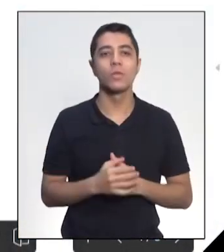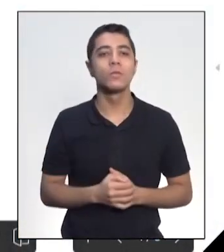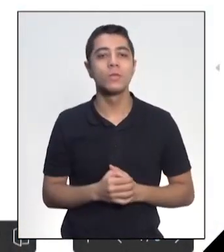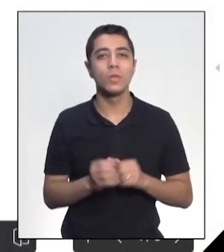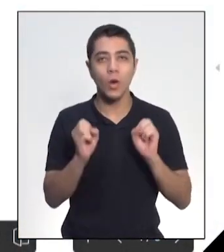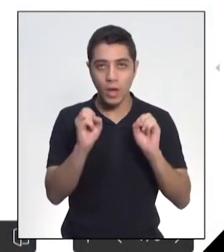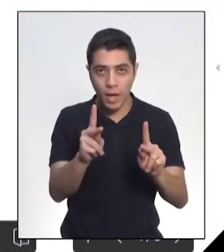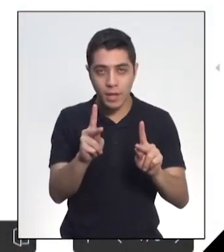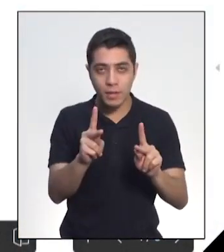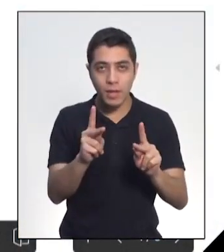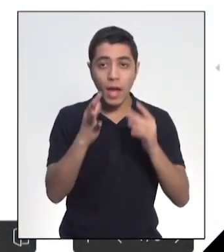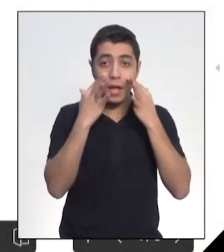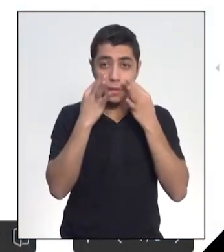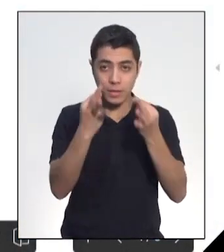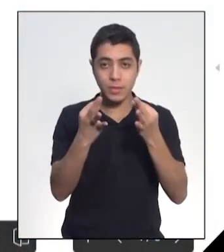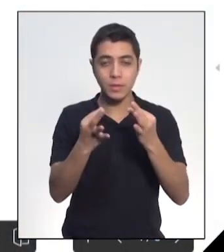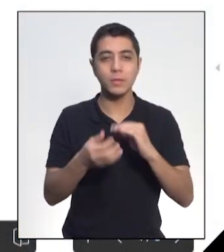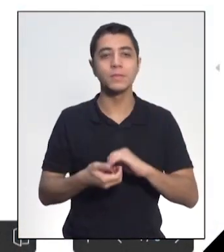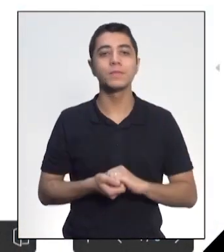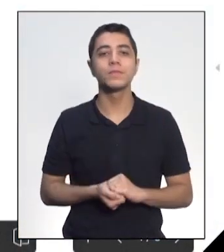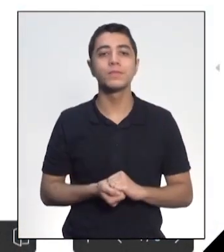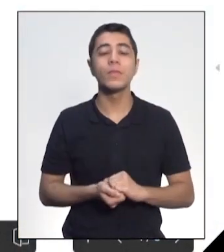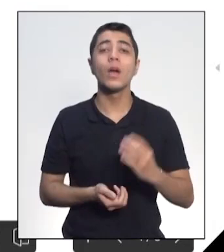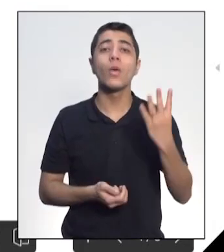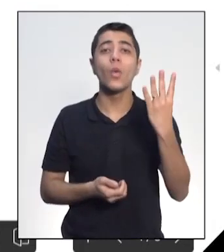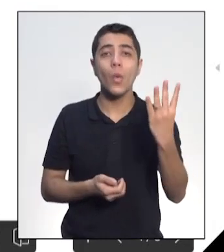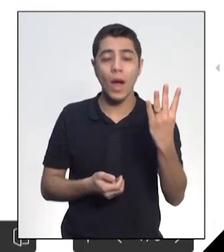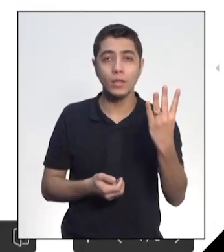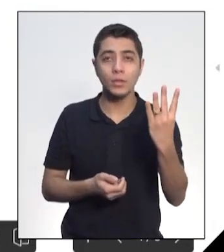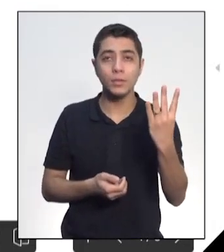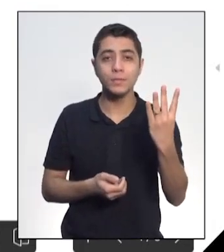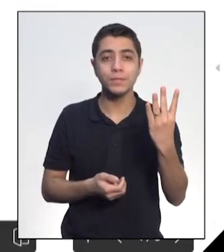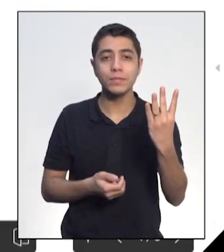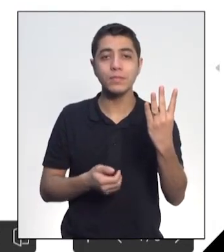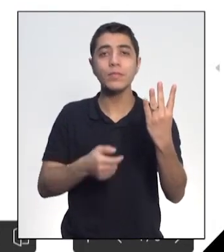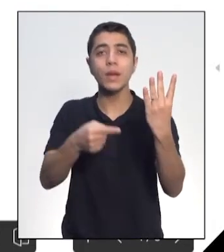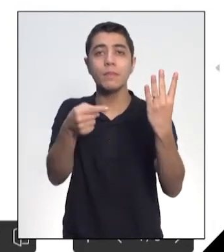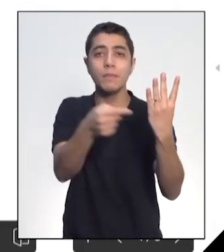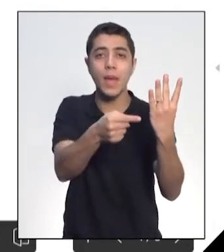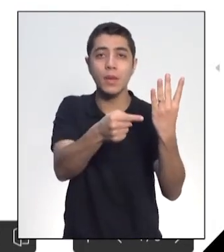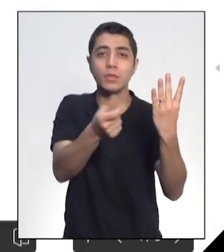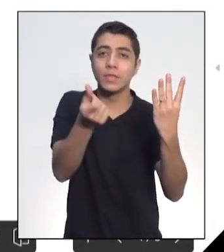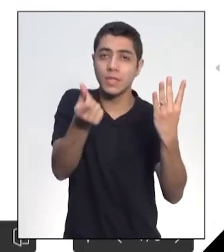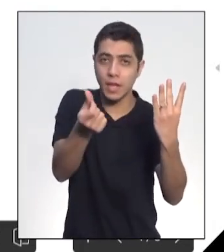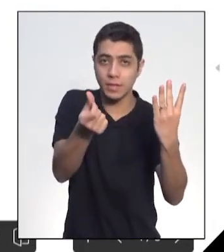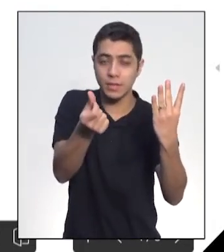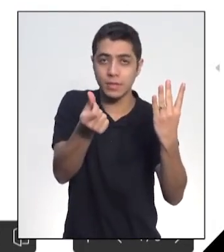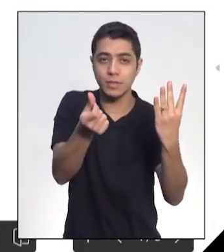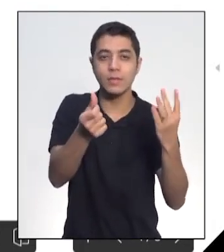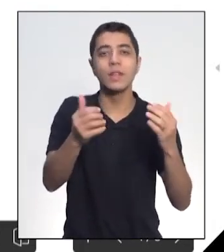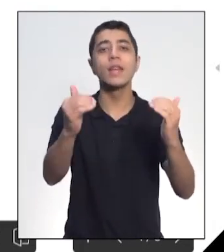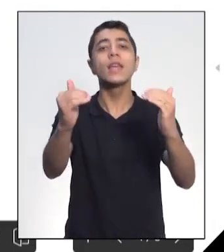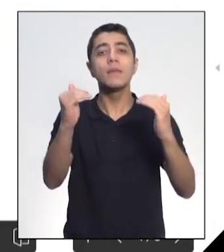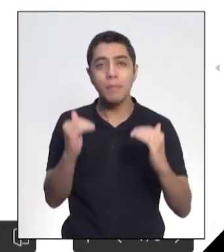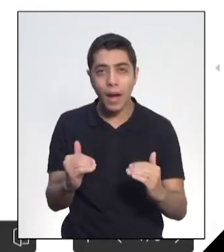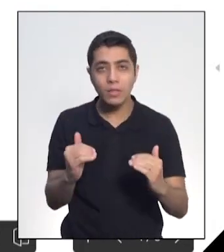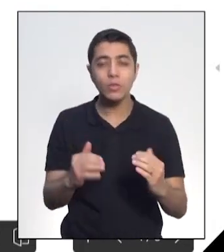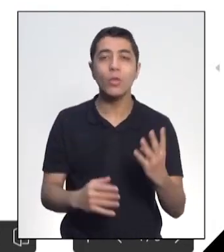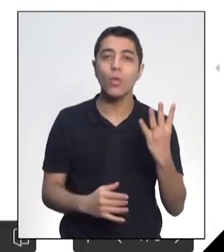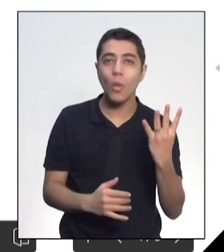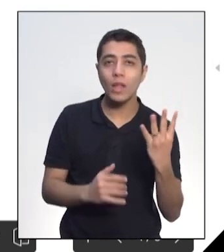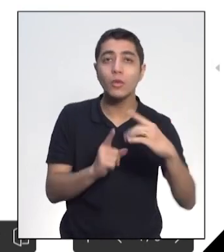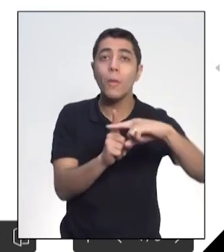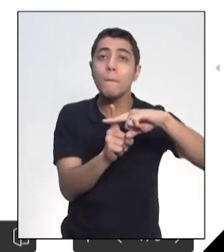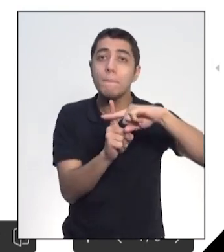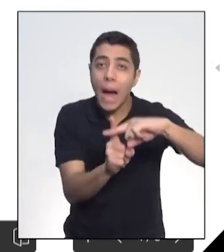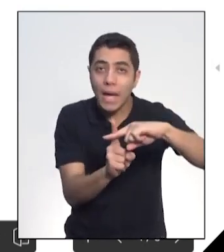frente dele, tá? Mas poderia pôr 6 e 2. Aqui é 4, 6 e 2. Sim? Se quiser, pode pôr o sinal de